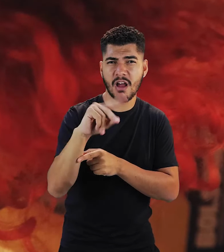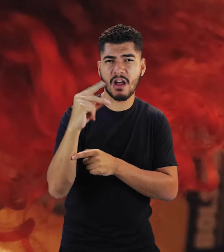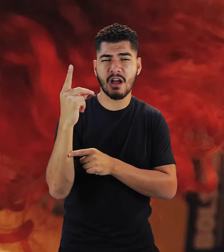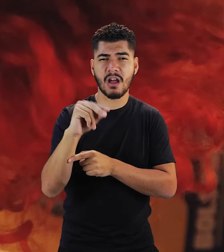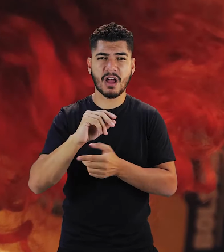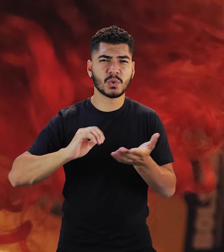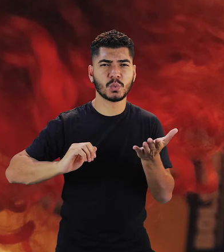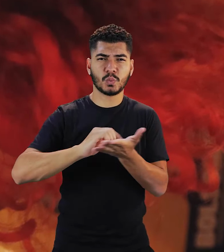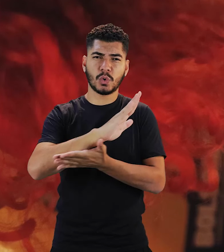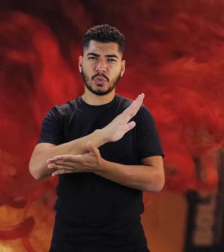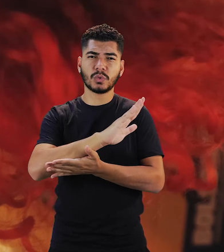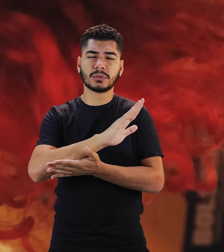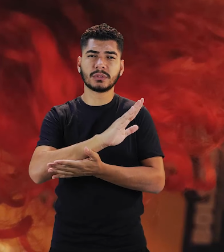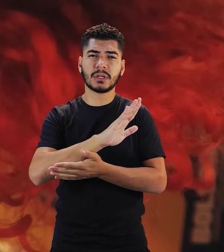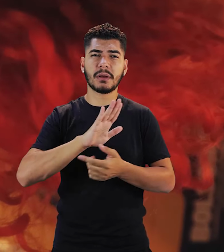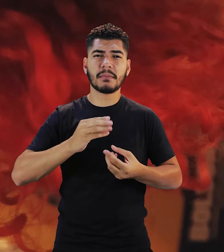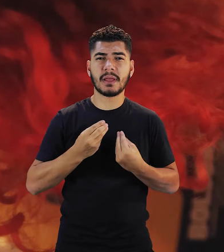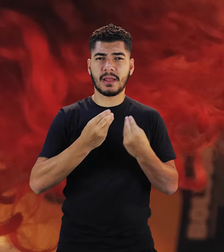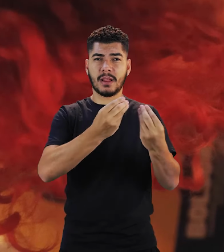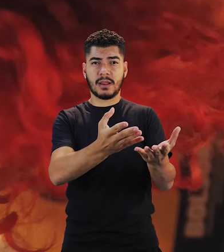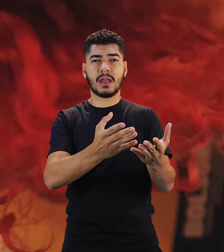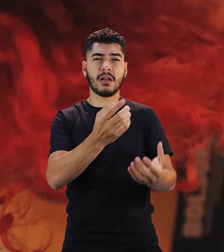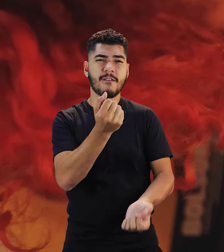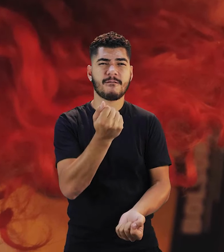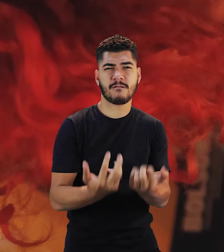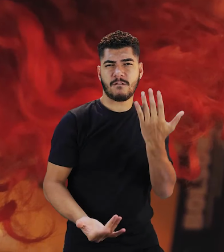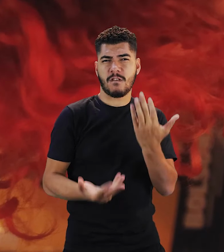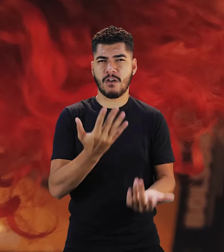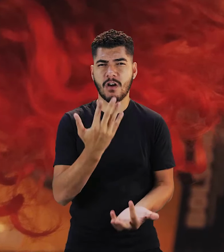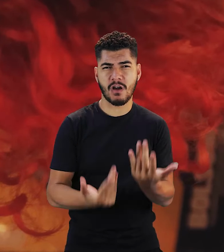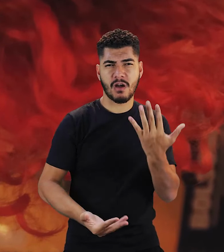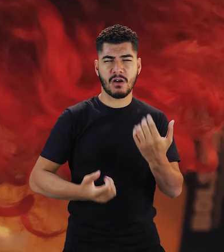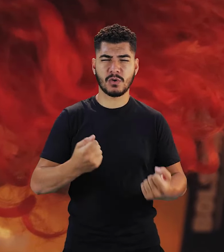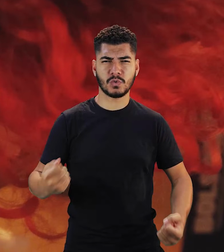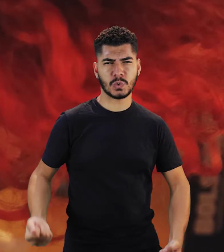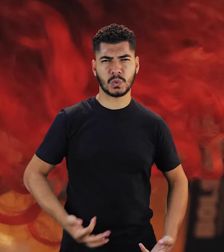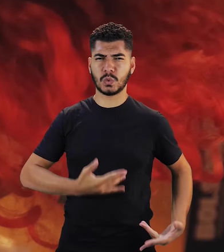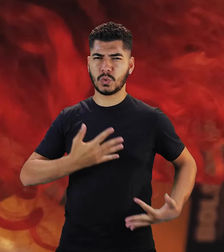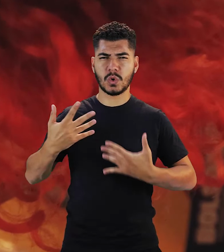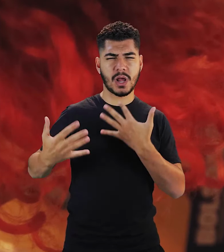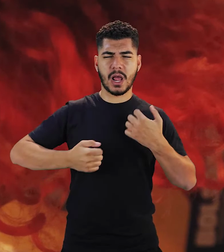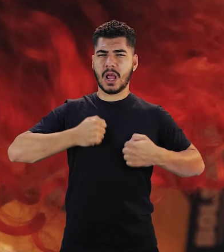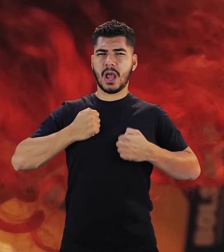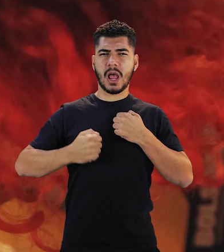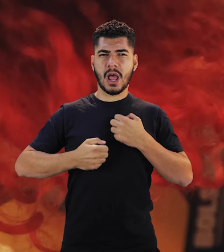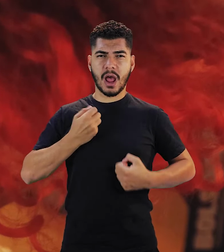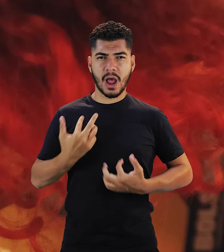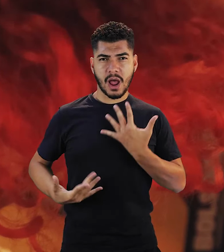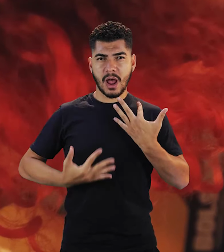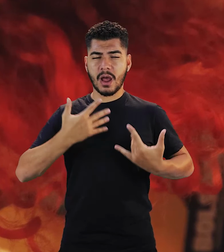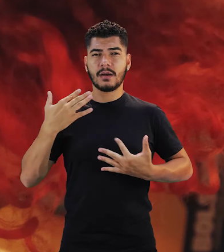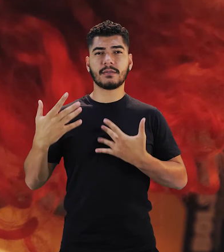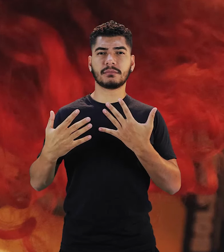divina. Entregai-me aos tufões, no enxofre assai-me, em tanques me lavai de fogo líquido, oh